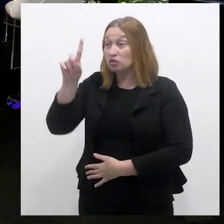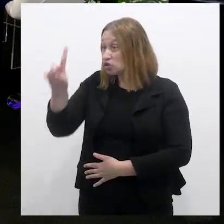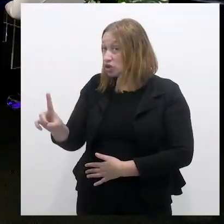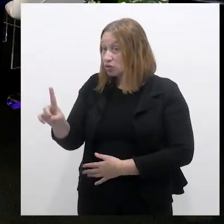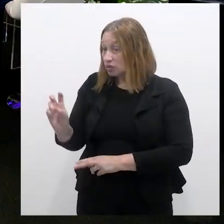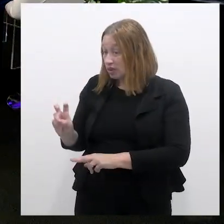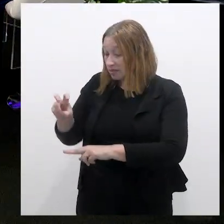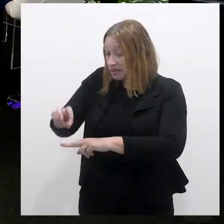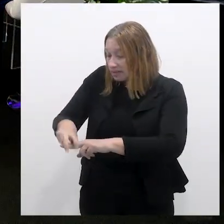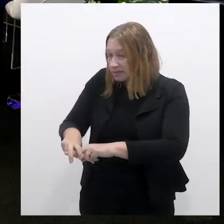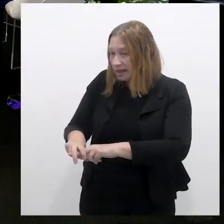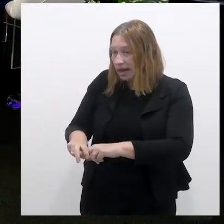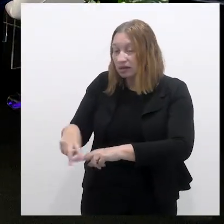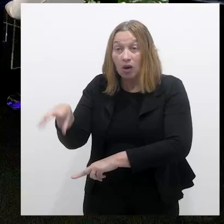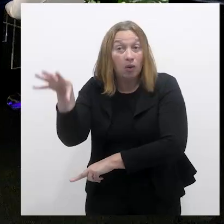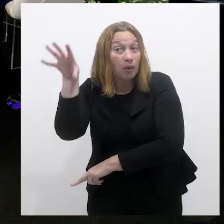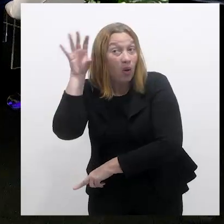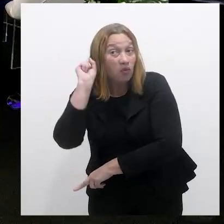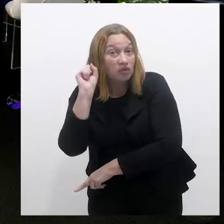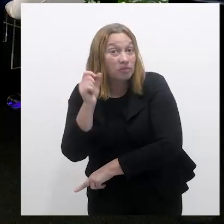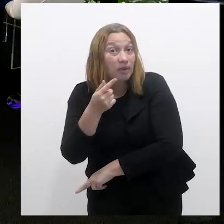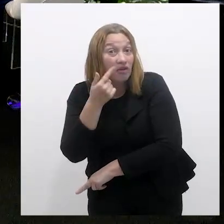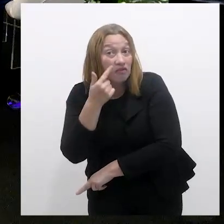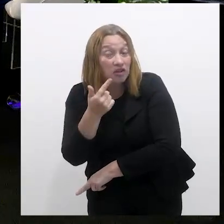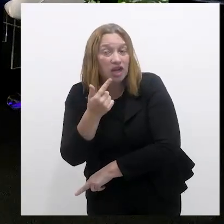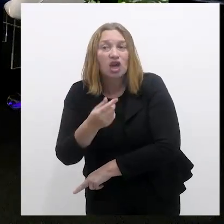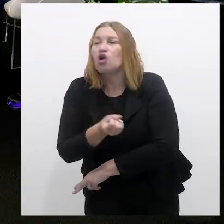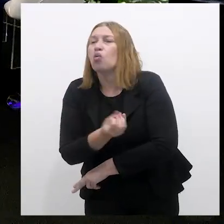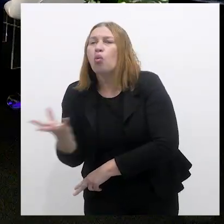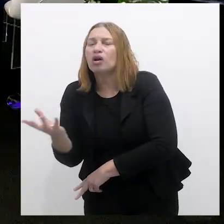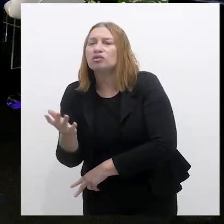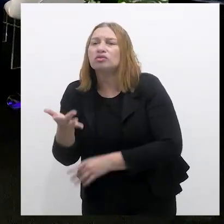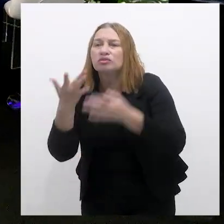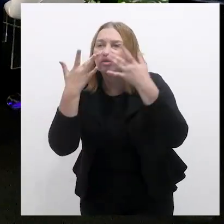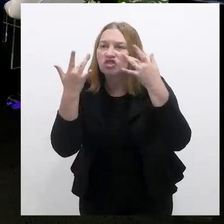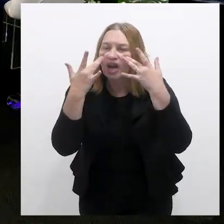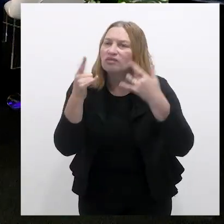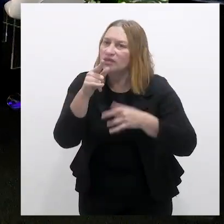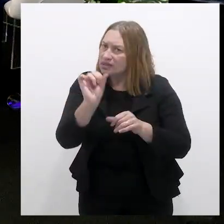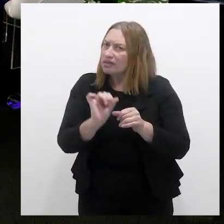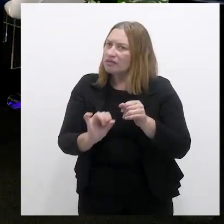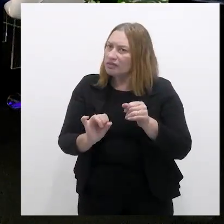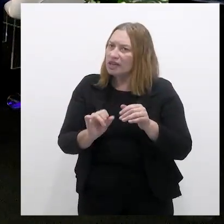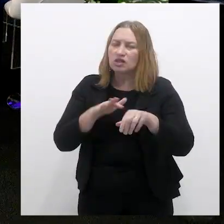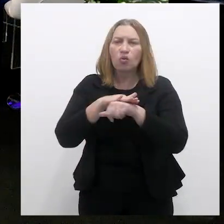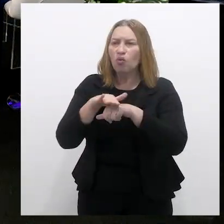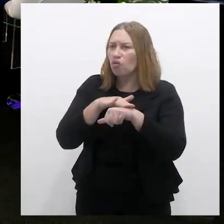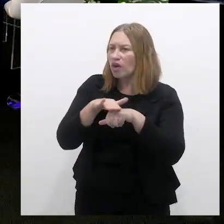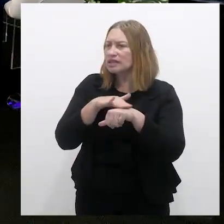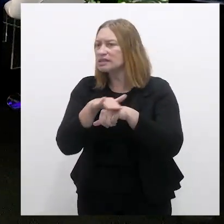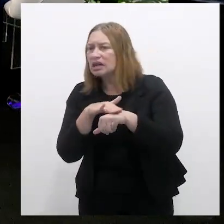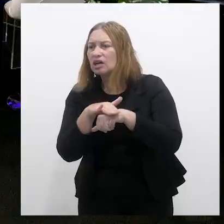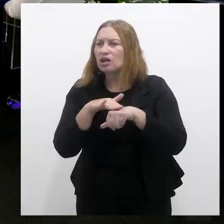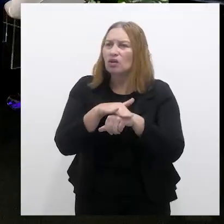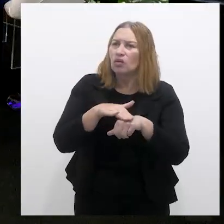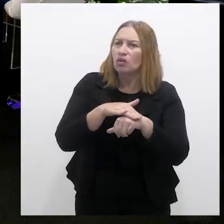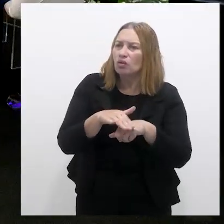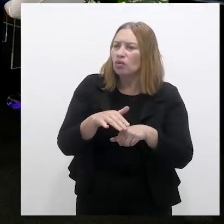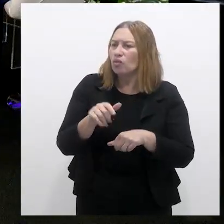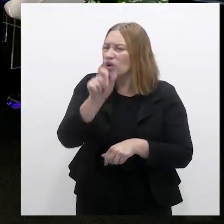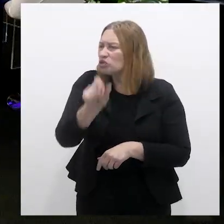da orquestra esteja numa fila do pão, sabe, para ouvir. Quantos espetáculos, né, você já não fez com a